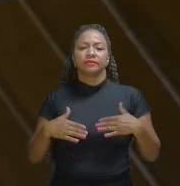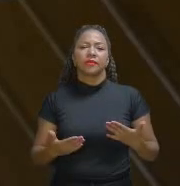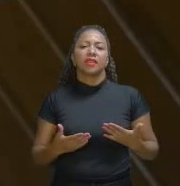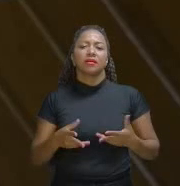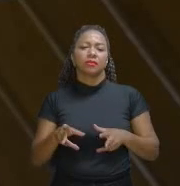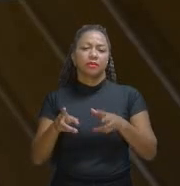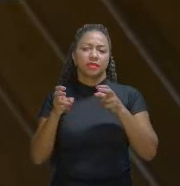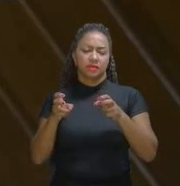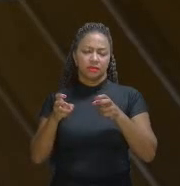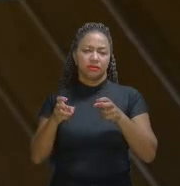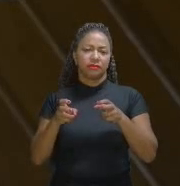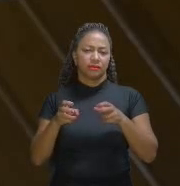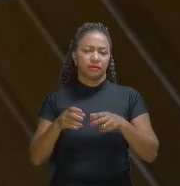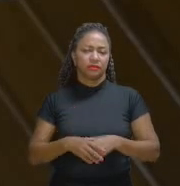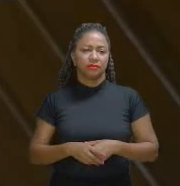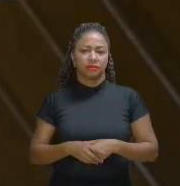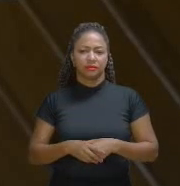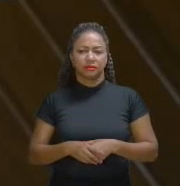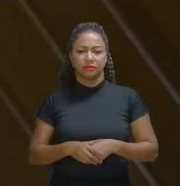entendo Foco que no juiz estão Namante Souza.